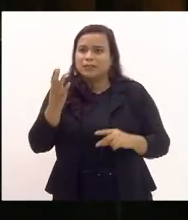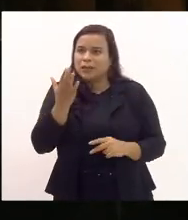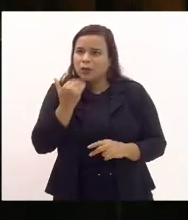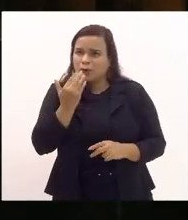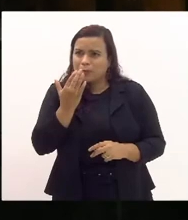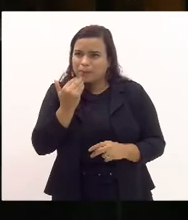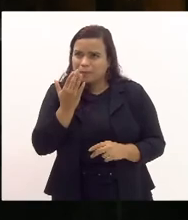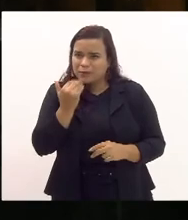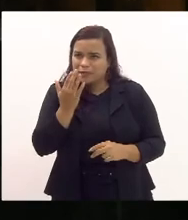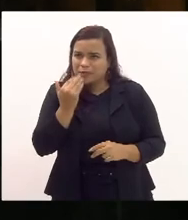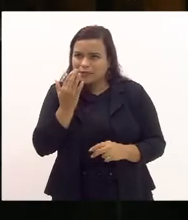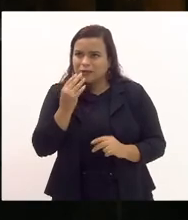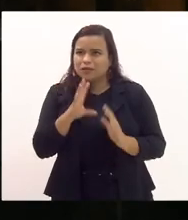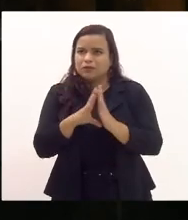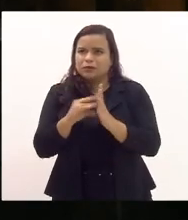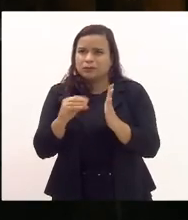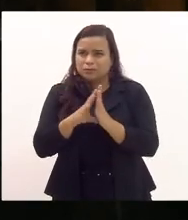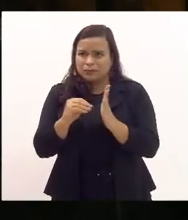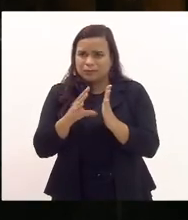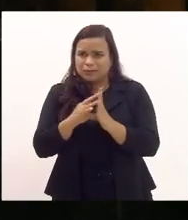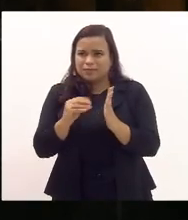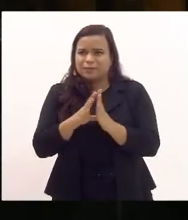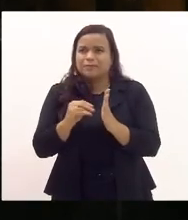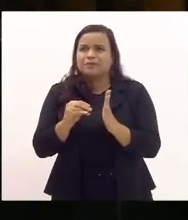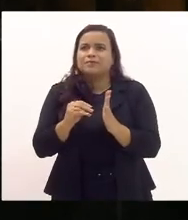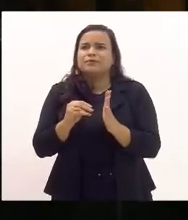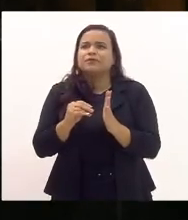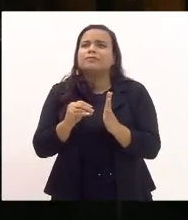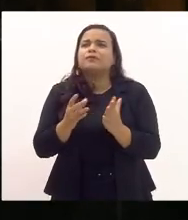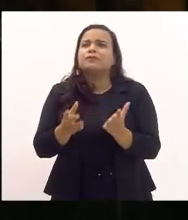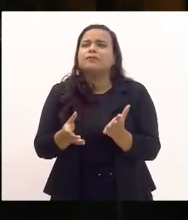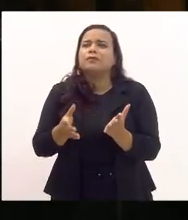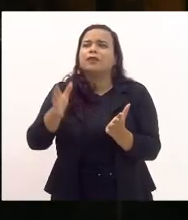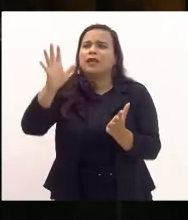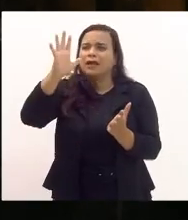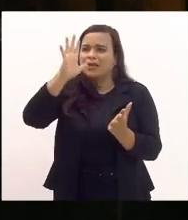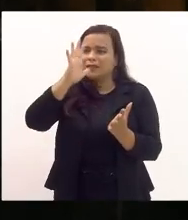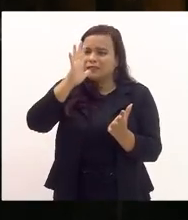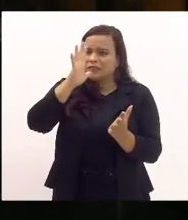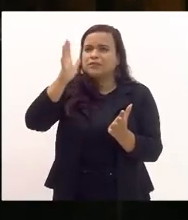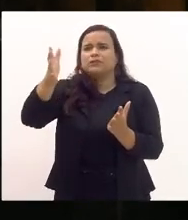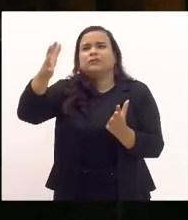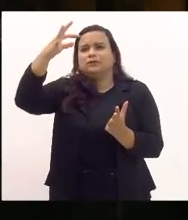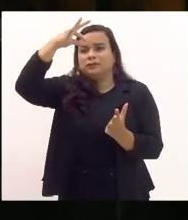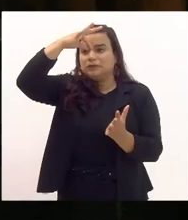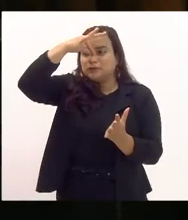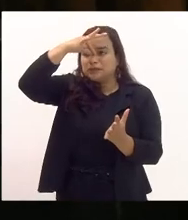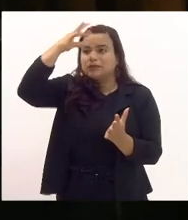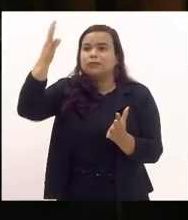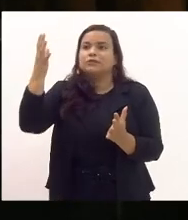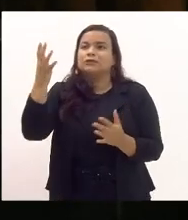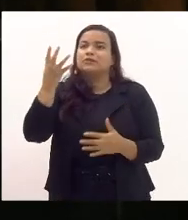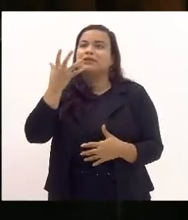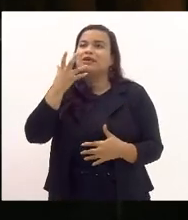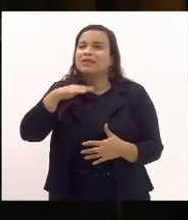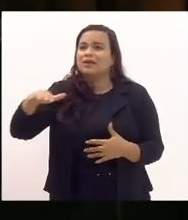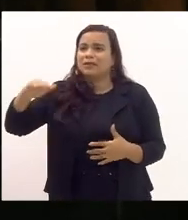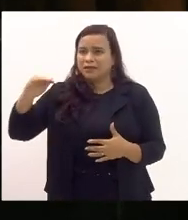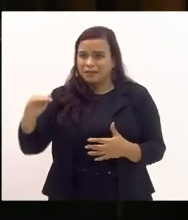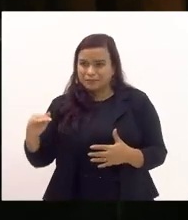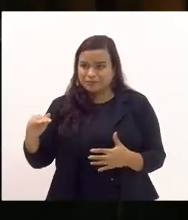genitais a menores só pelo título que eu acabei de falar vocês podem entender